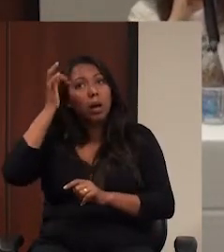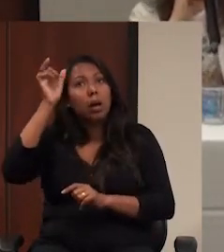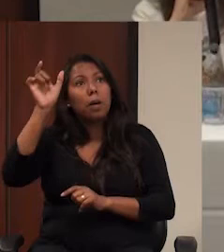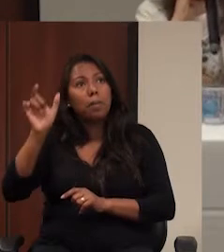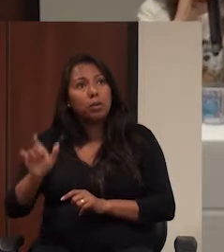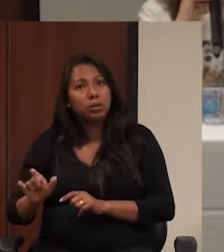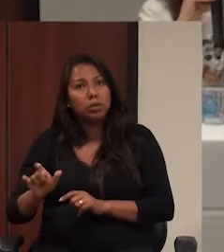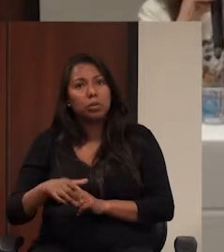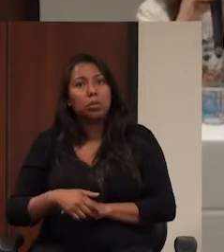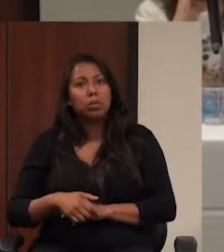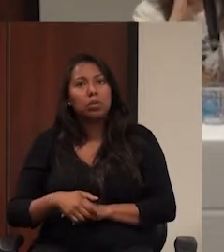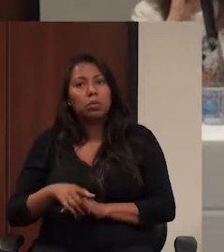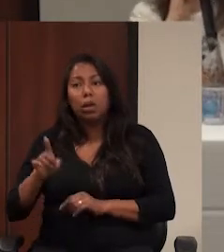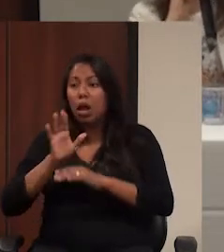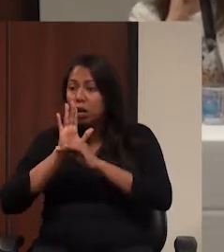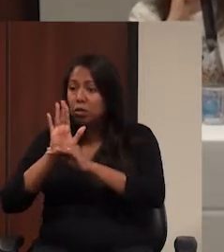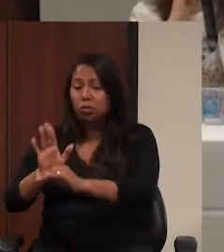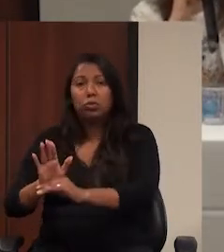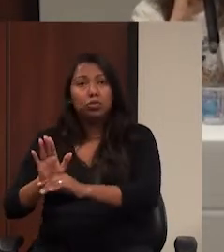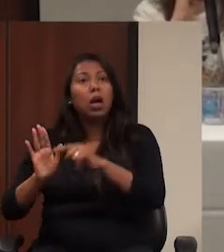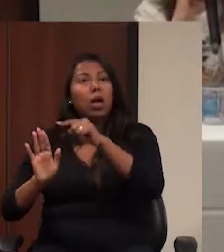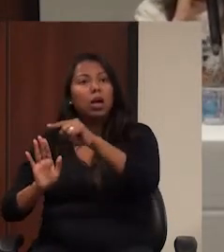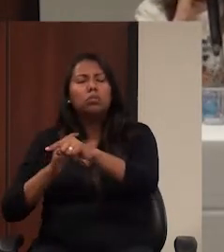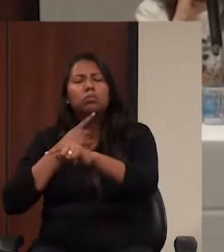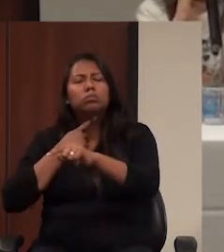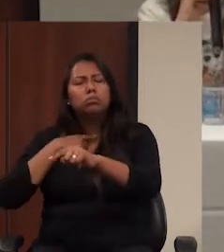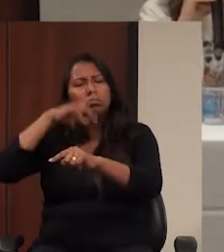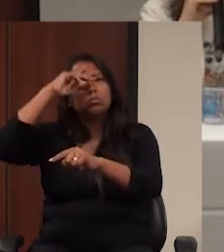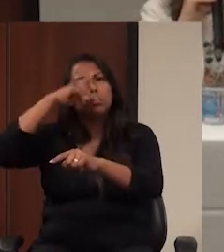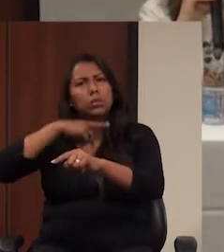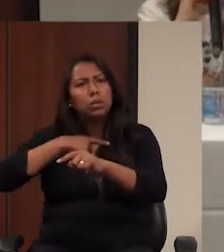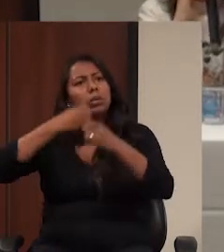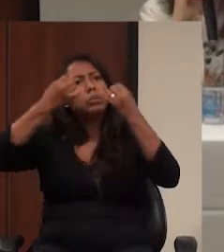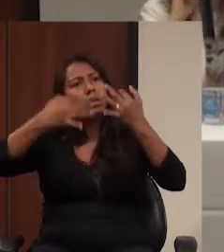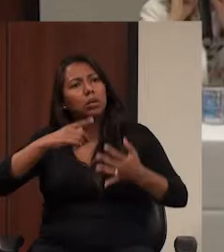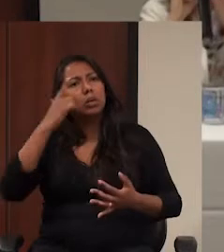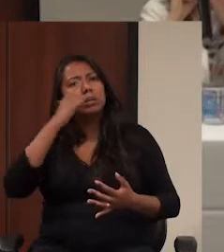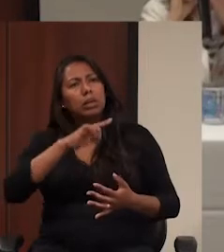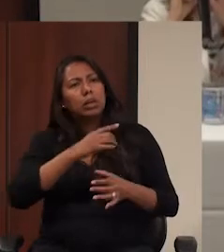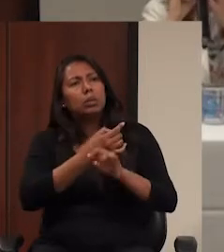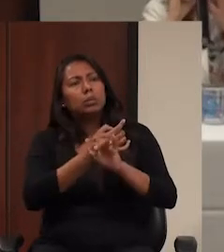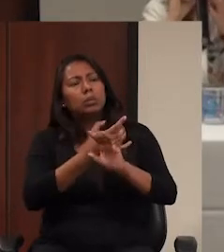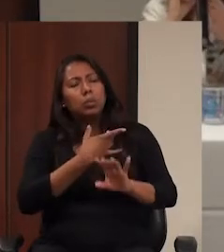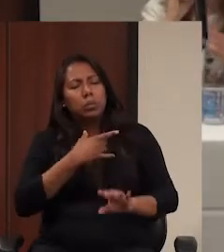pessoa consegue manifestar a vontade, a pessoa consegue exercer o quê? A sua autonomia. Né?